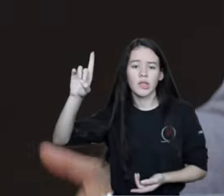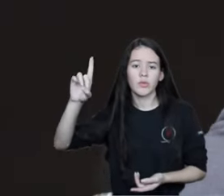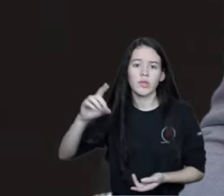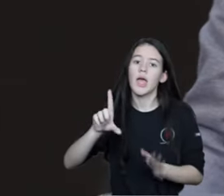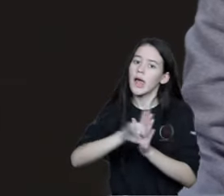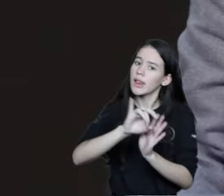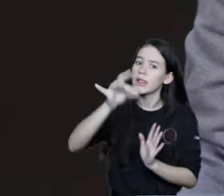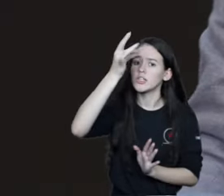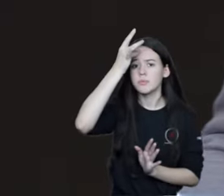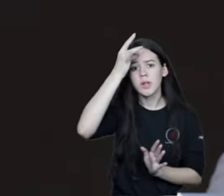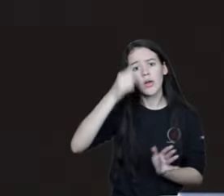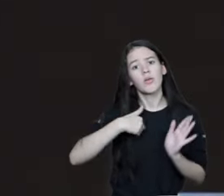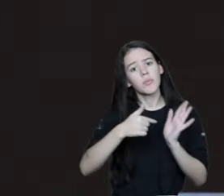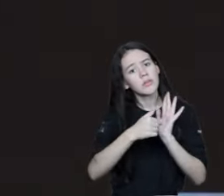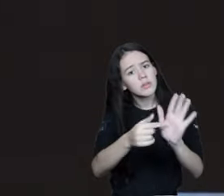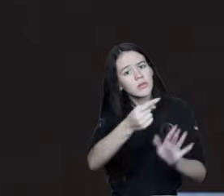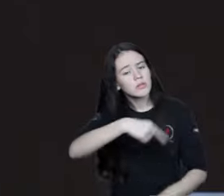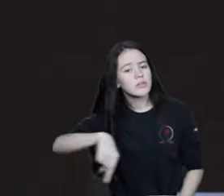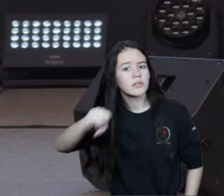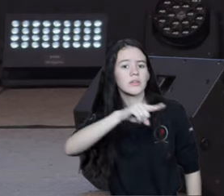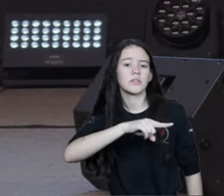eu tô mostrando para você